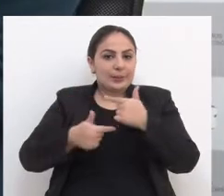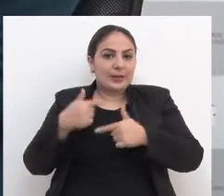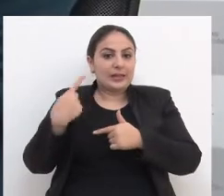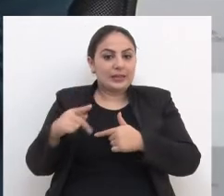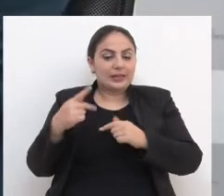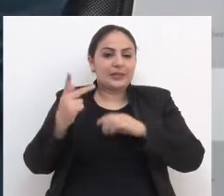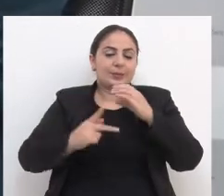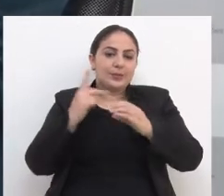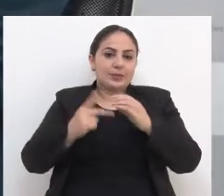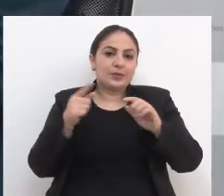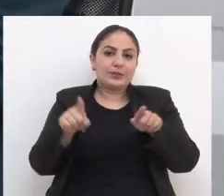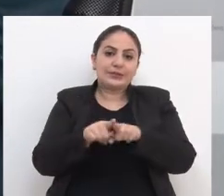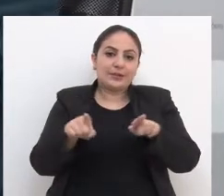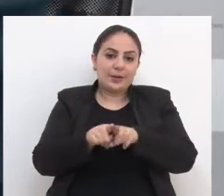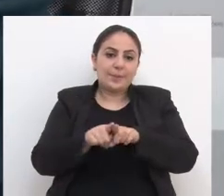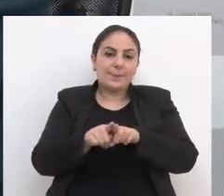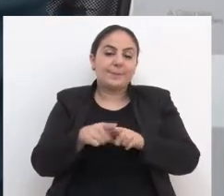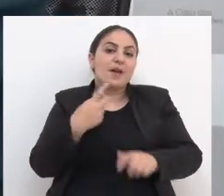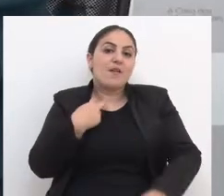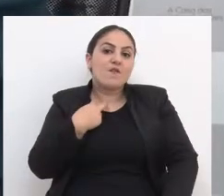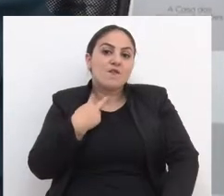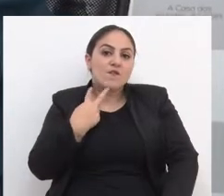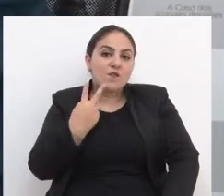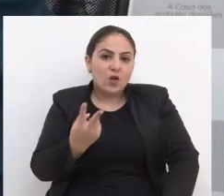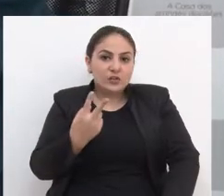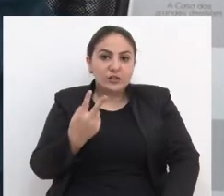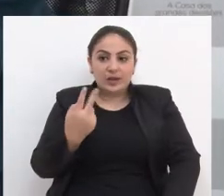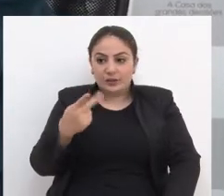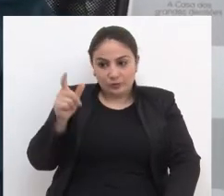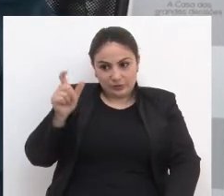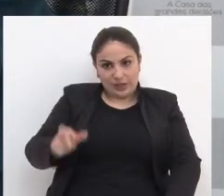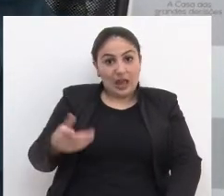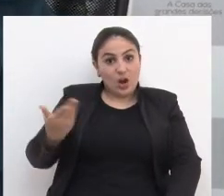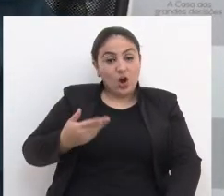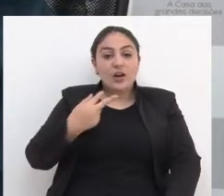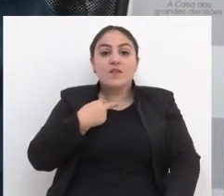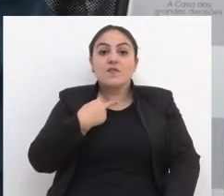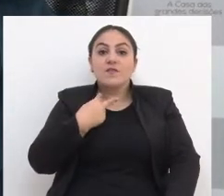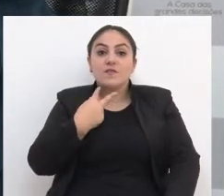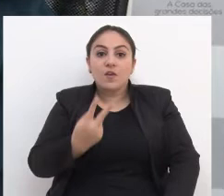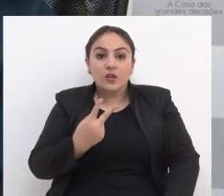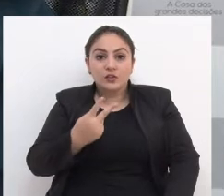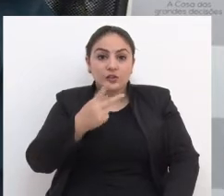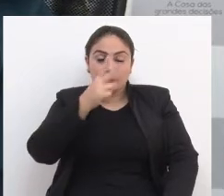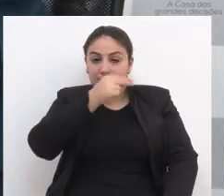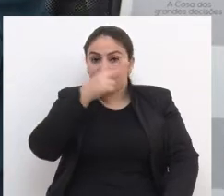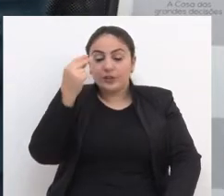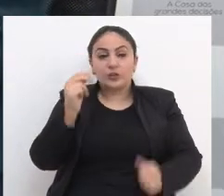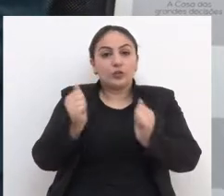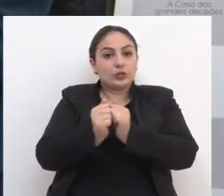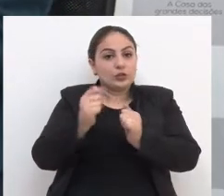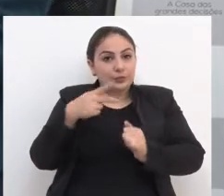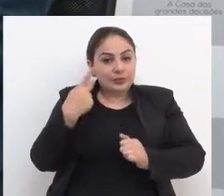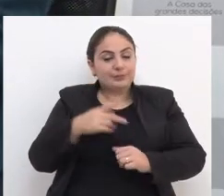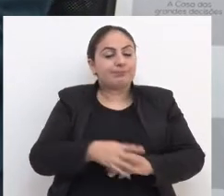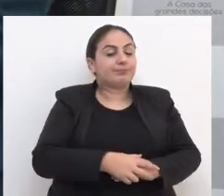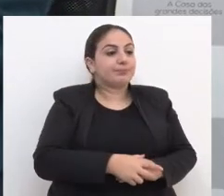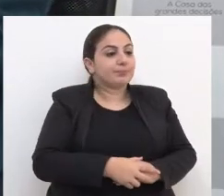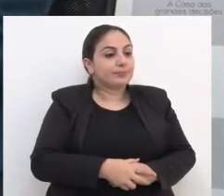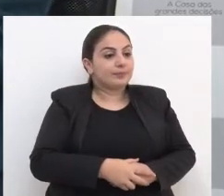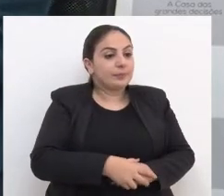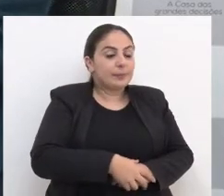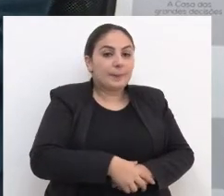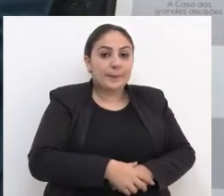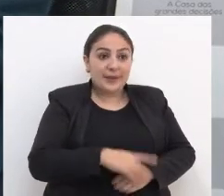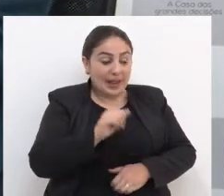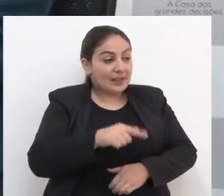na Câmara e também a voz, né? O senhor, a partir de agora, então, passa a ser a voz do prefeito junto aos vereadores. Pois é, essa é uma